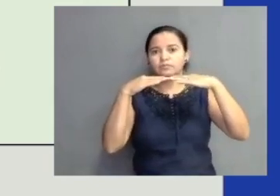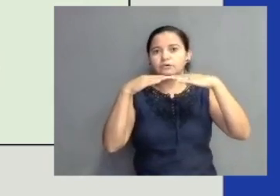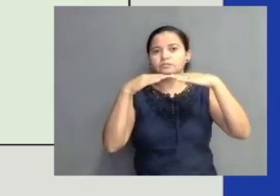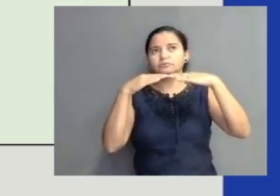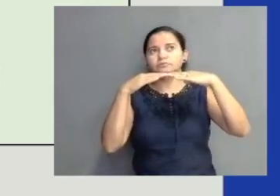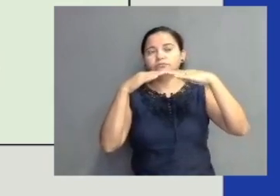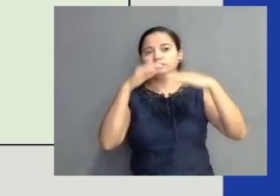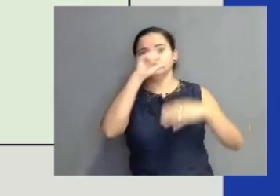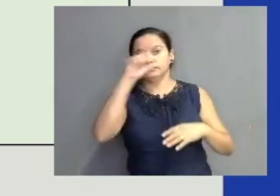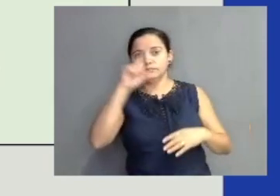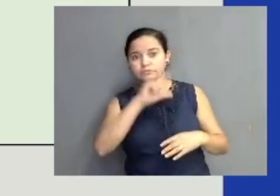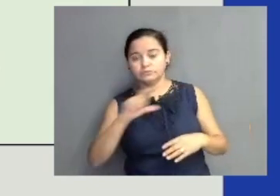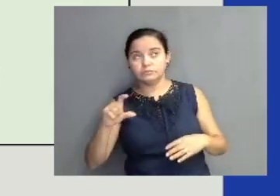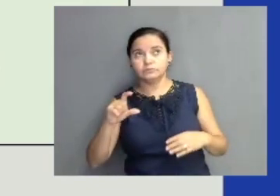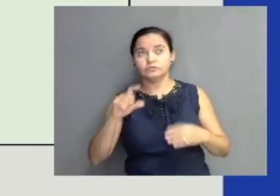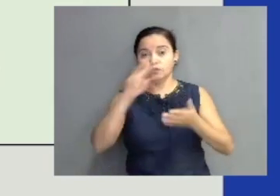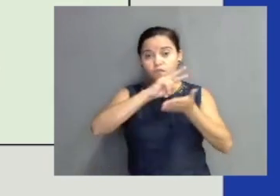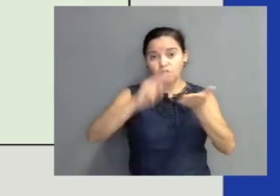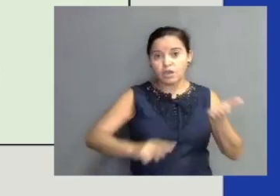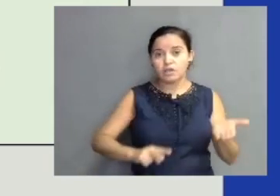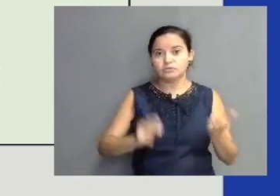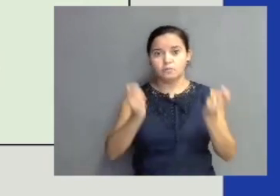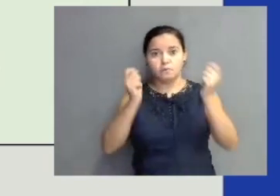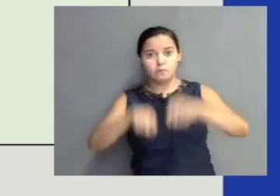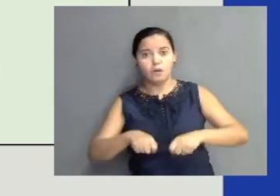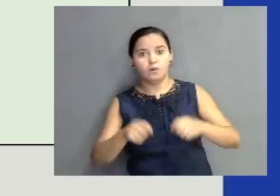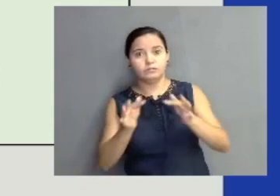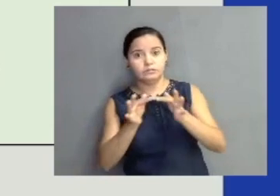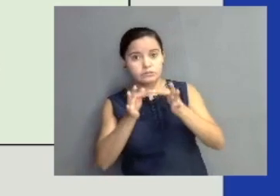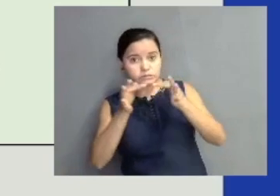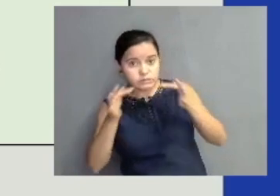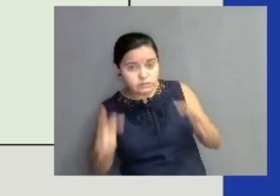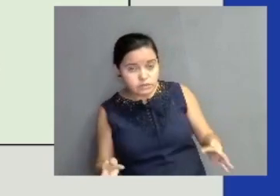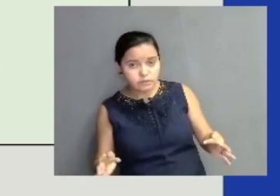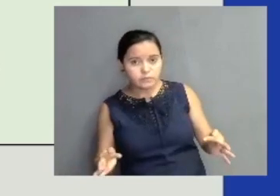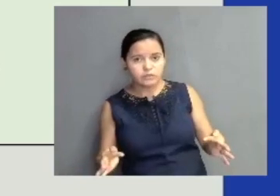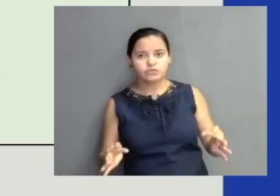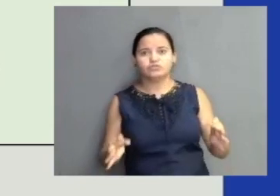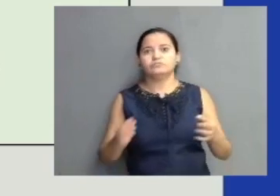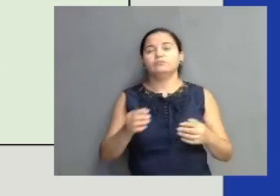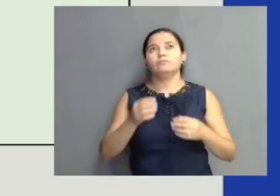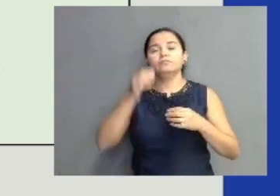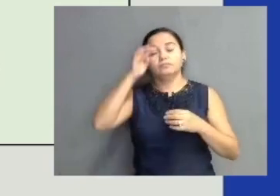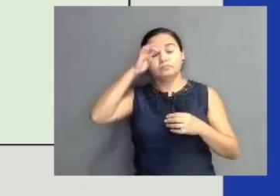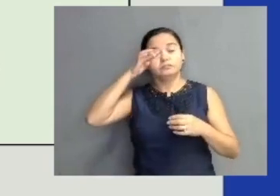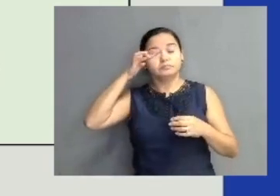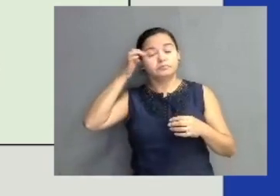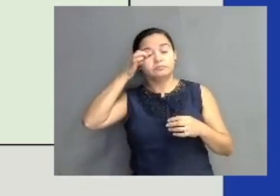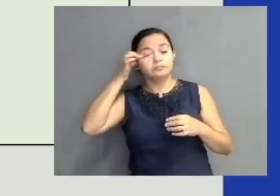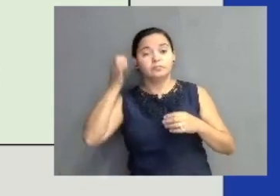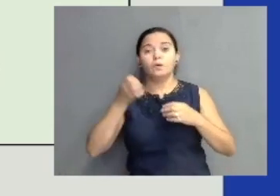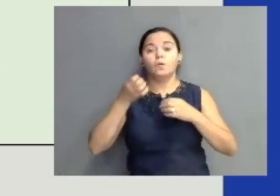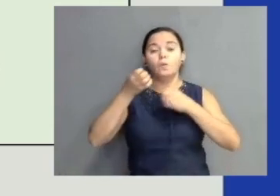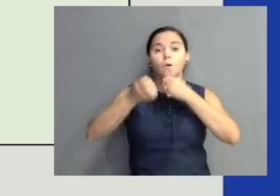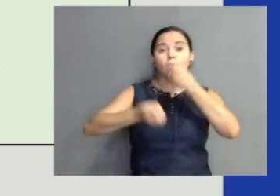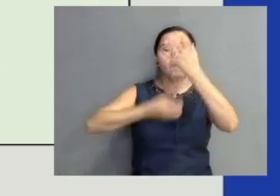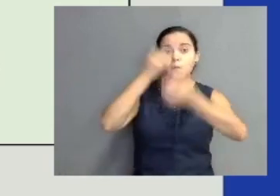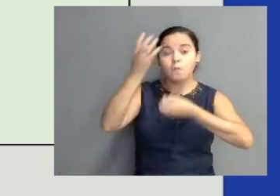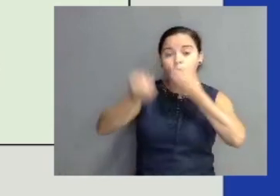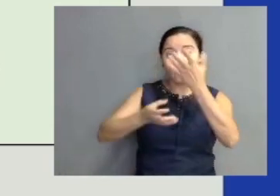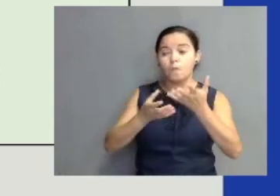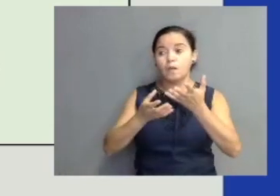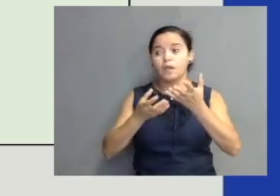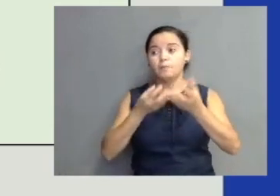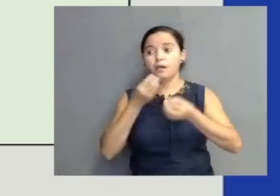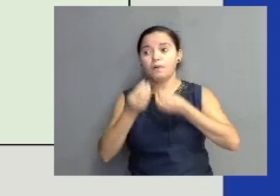simples, como eu falei anteriormente para vocês, um poema composto de versos, né, que possuem a mesma medida. São